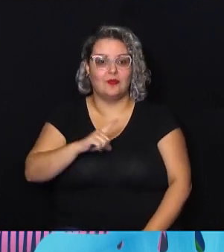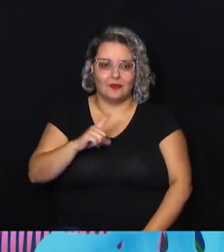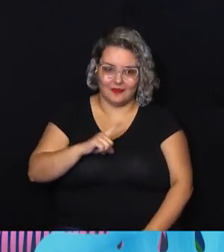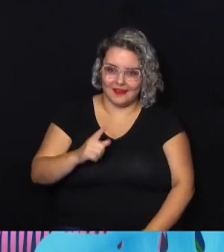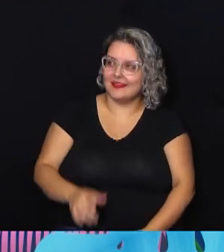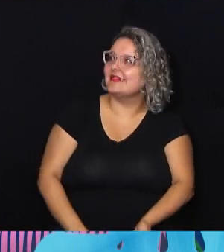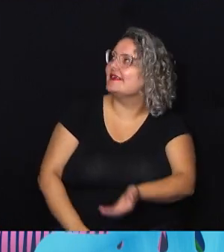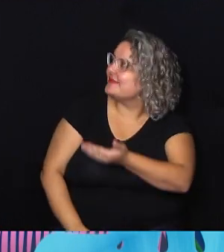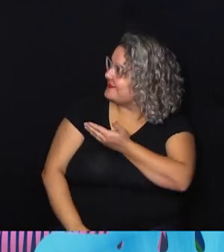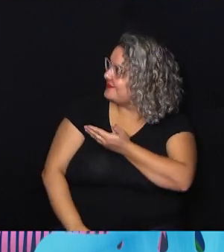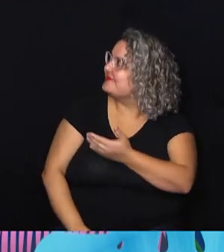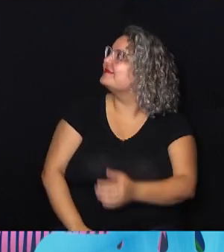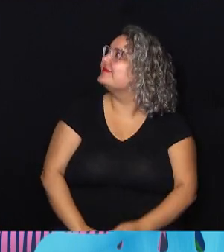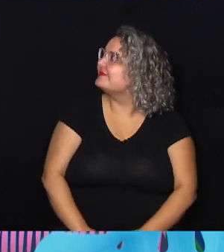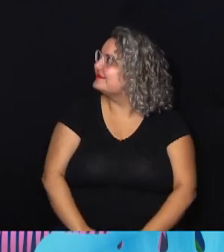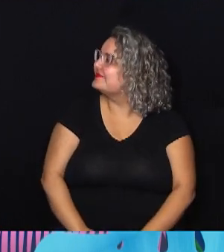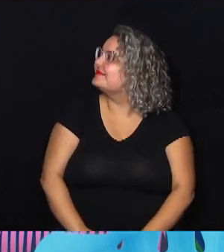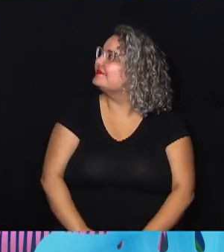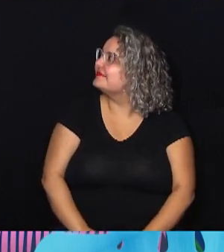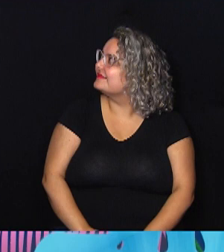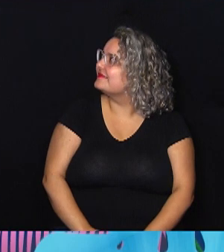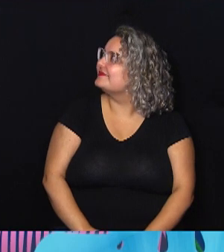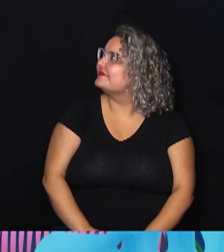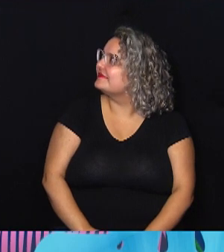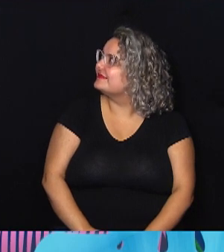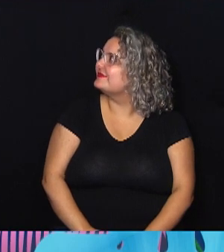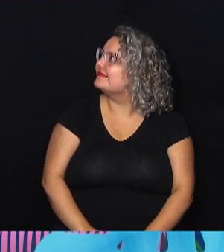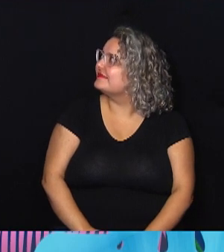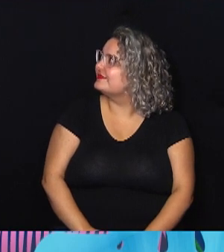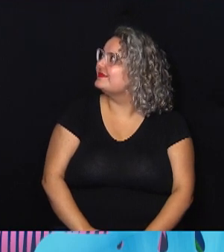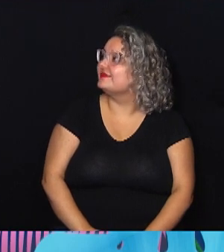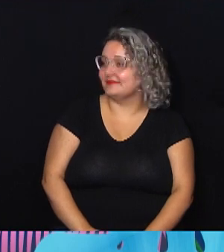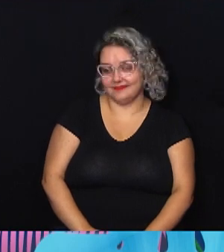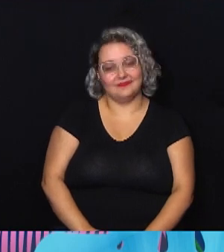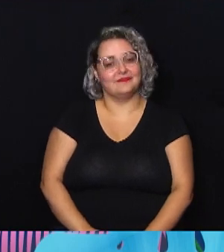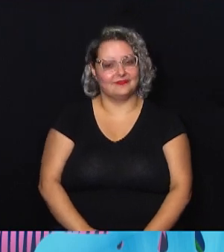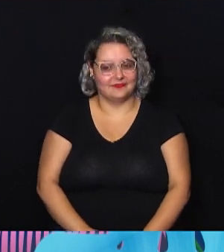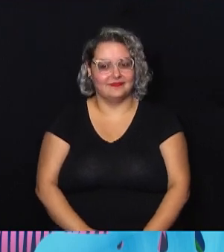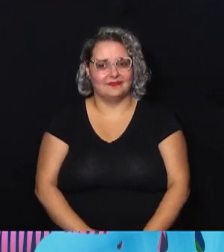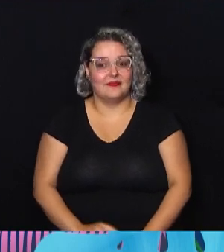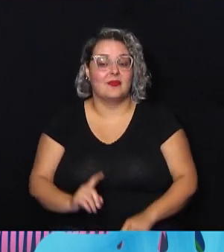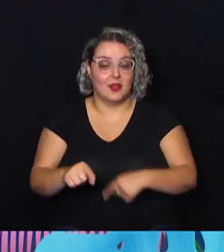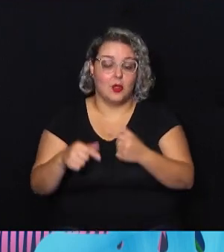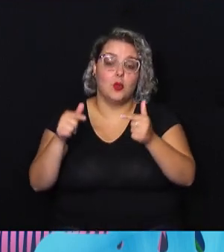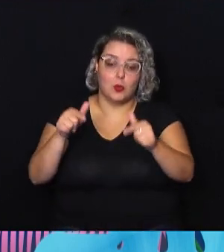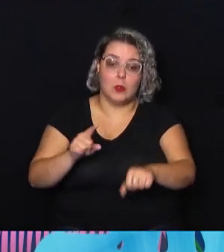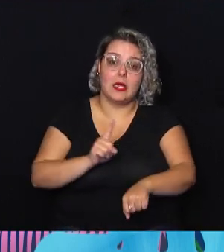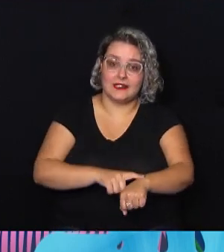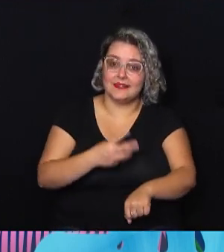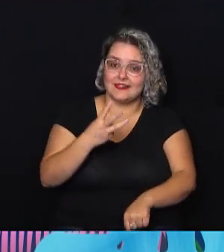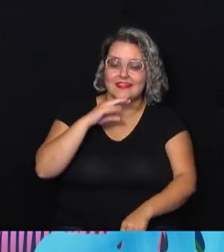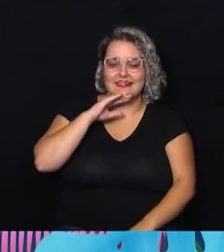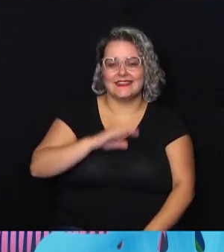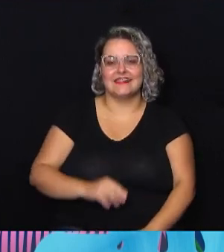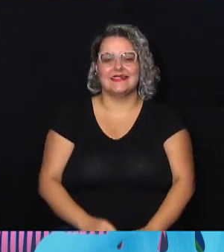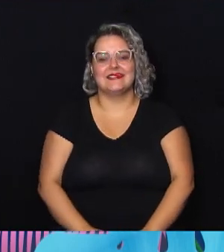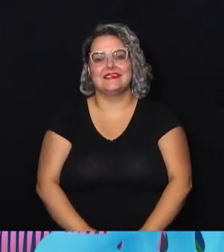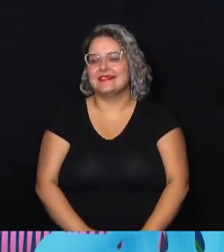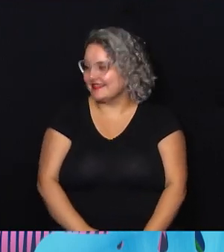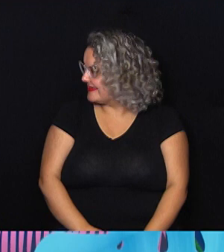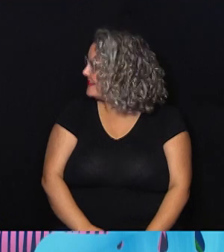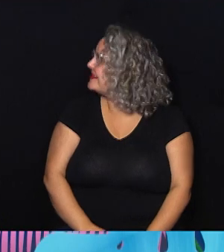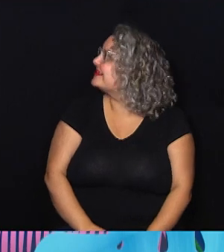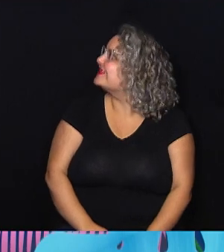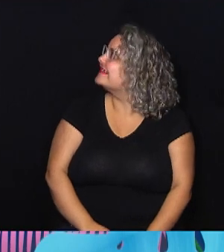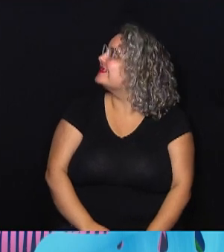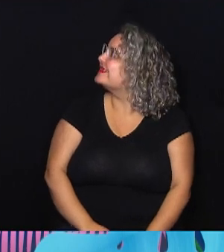Sound System, Carna Reg, Propaga Sound. Vai ser no Jardim Von Zuben, às 3 da tarde. O Bloco do Paredão vai